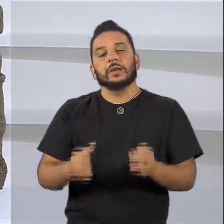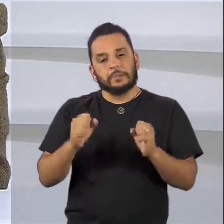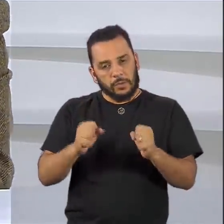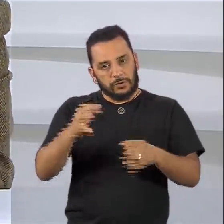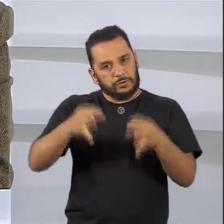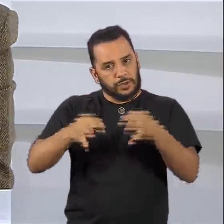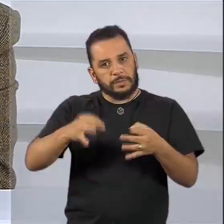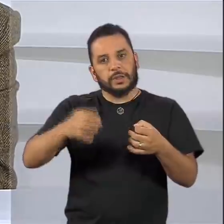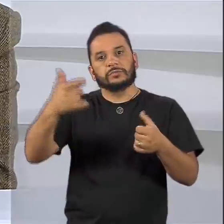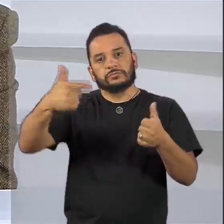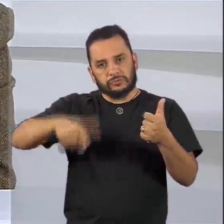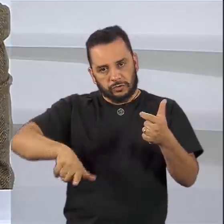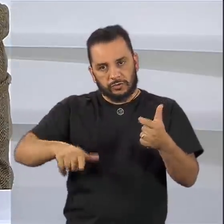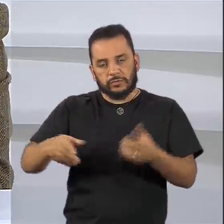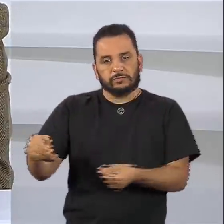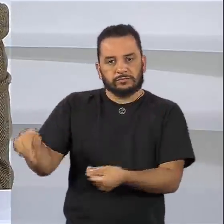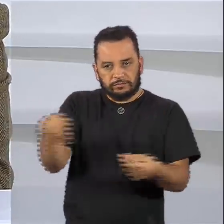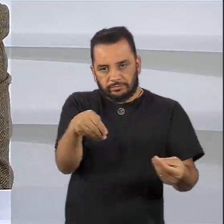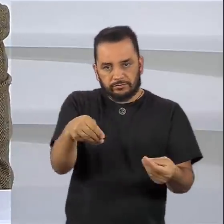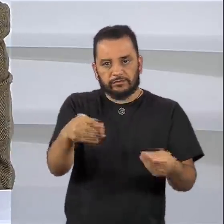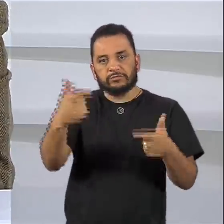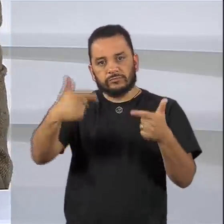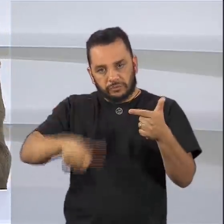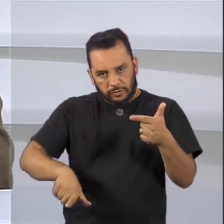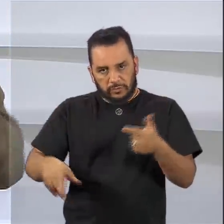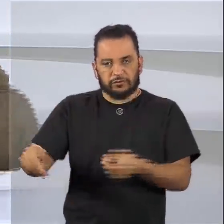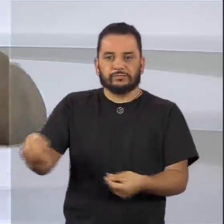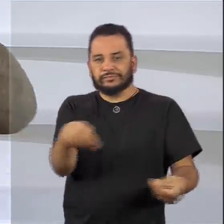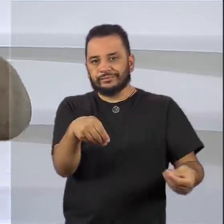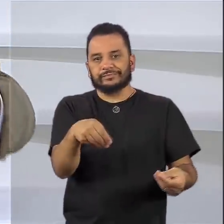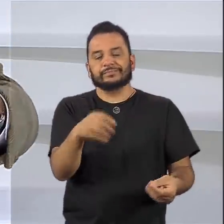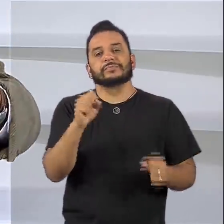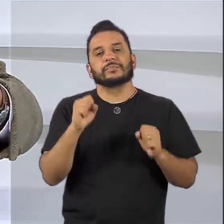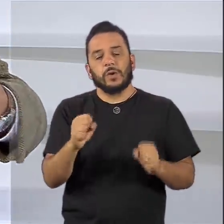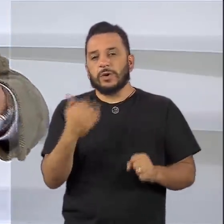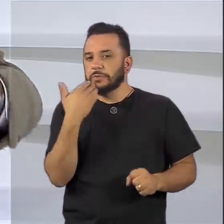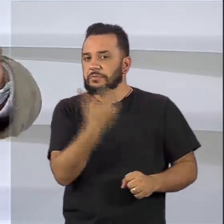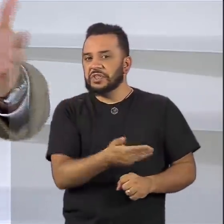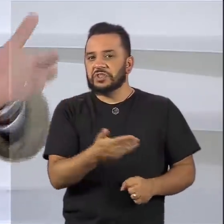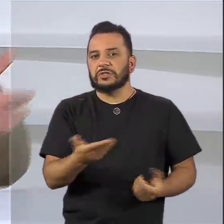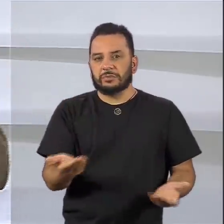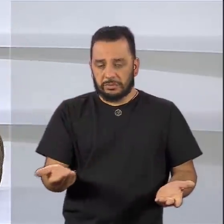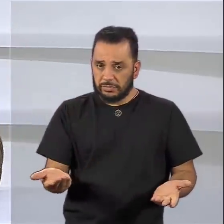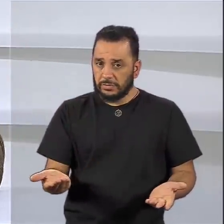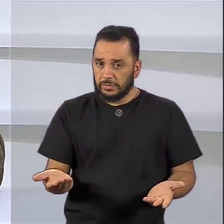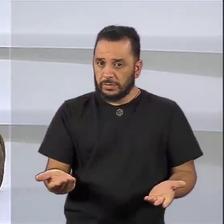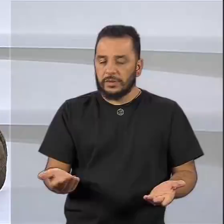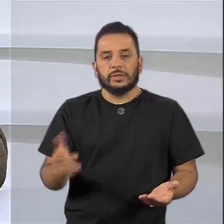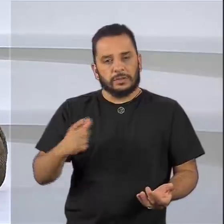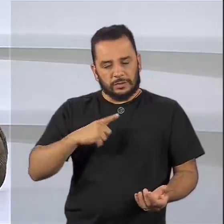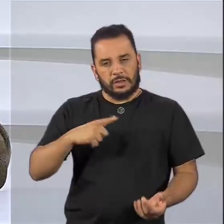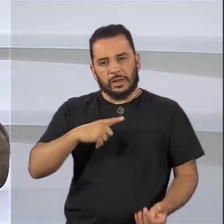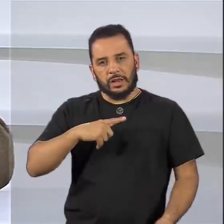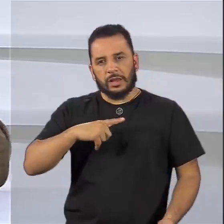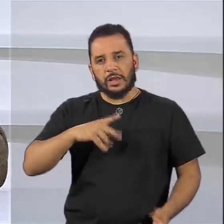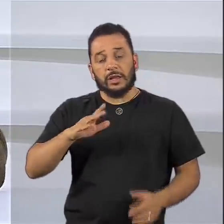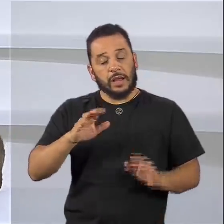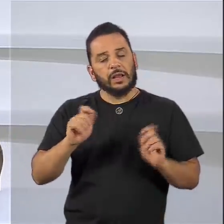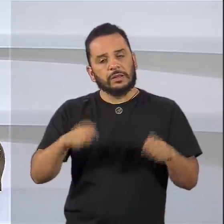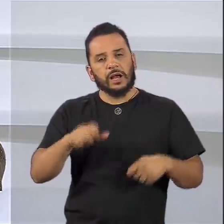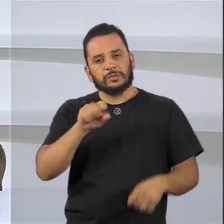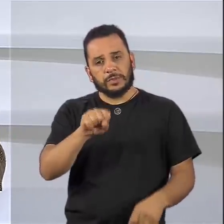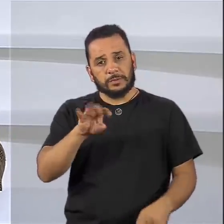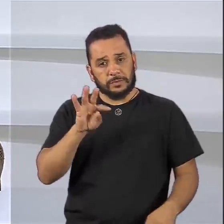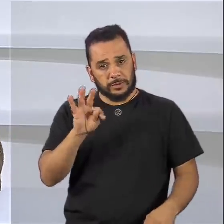você levaria a questão ao Supremo Tribunal Federal, onde você tem um ambiente talvez mais atritivo ainda